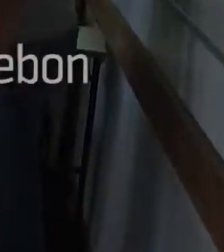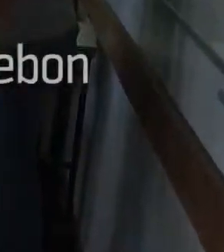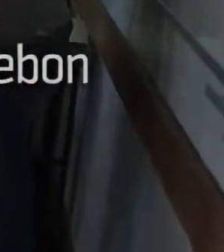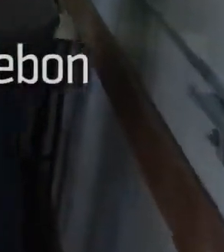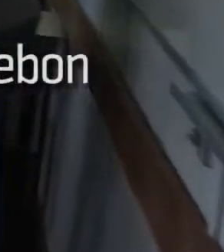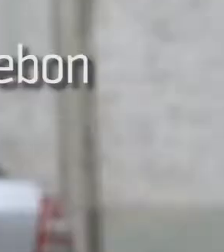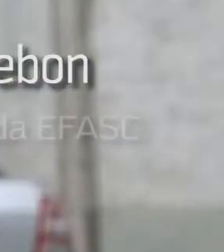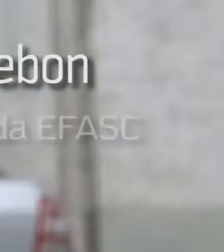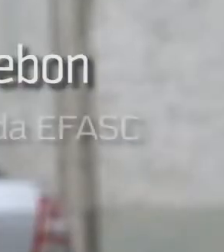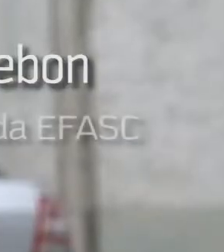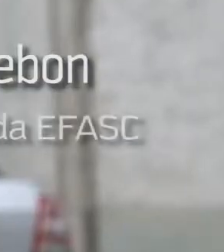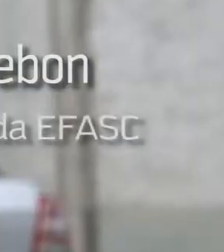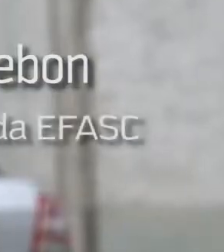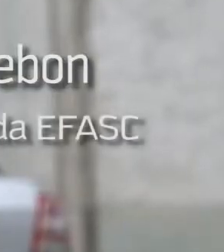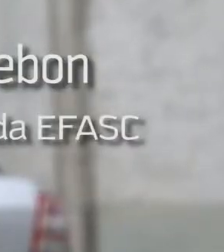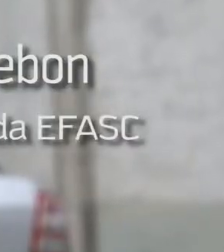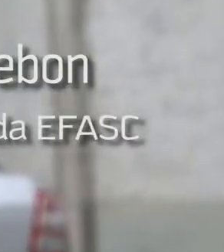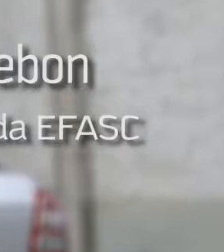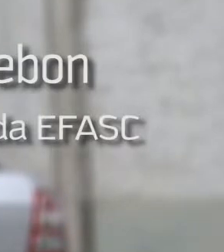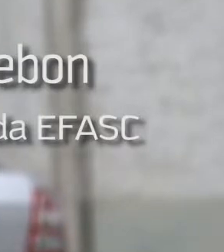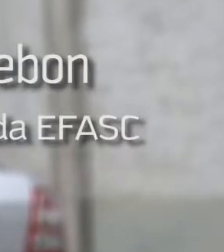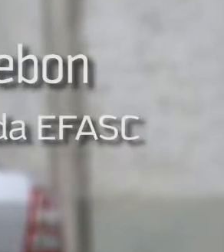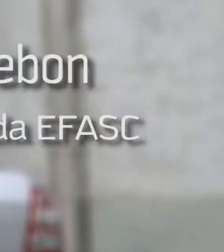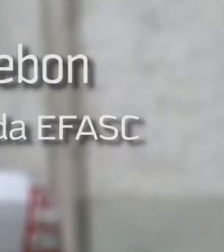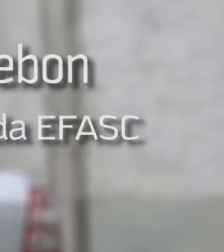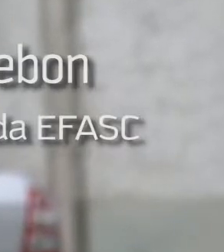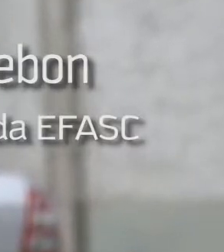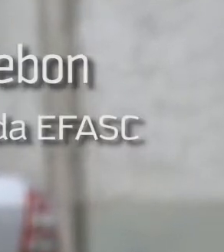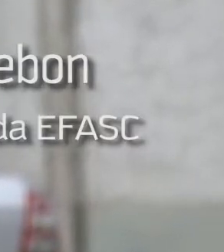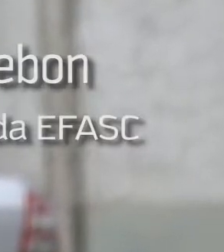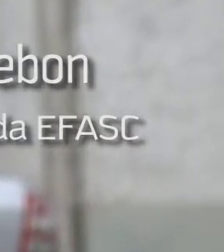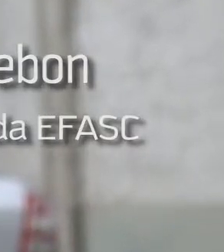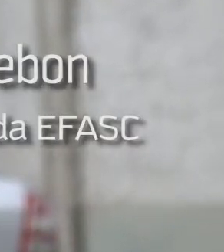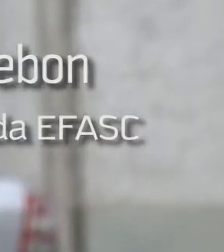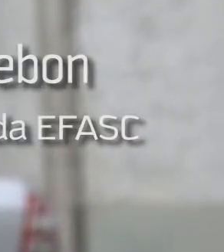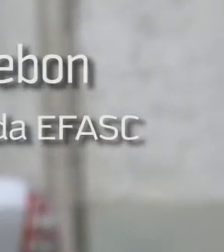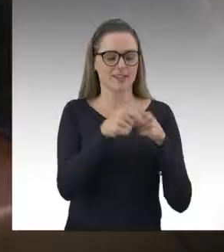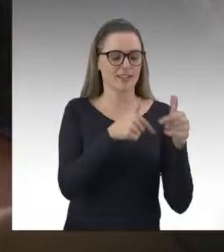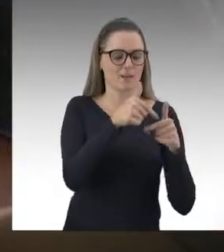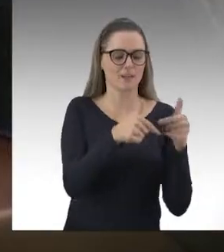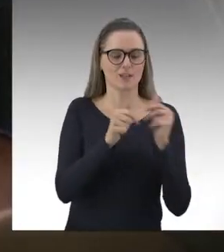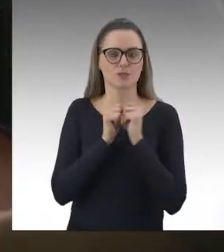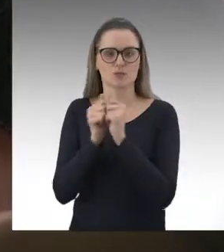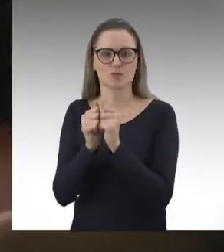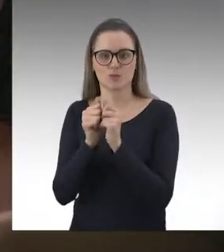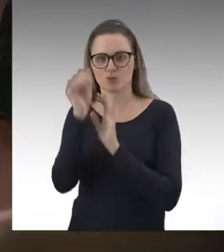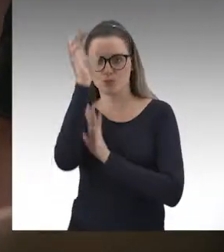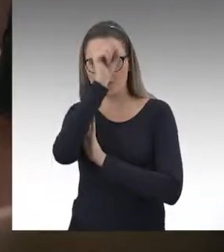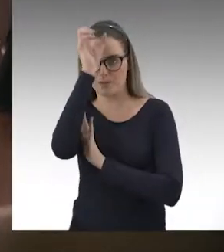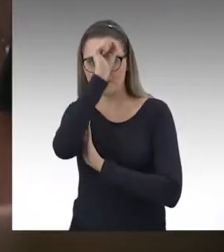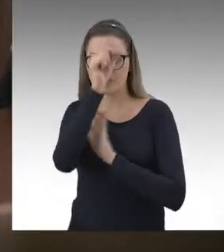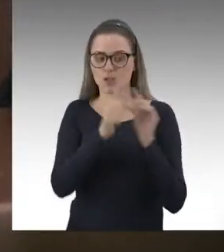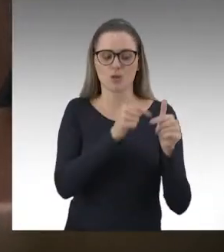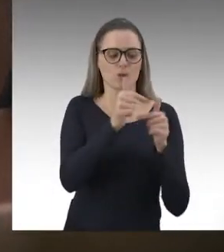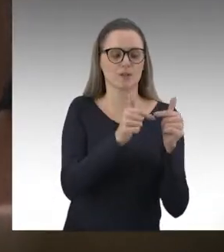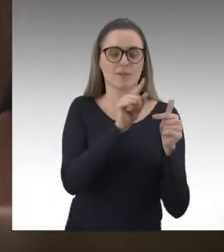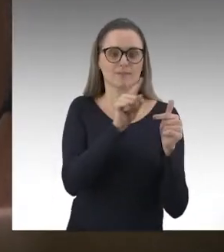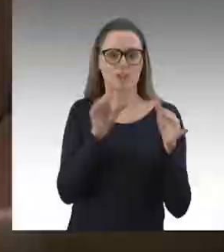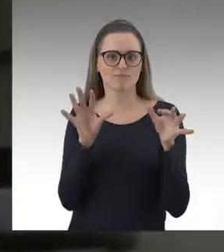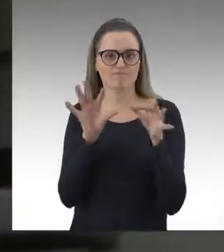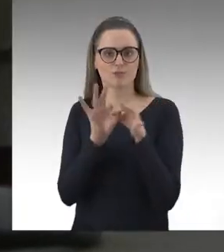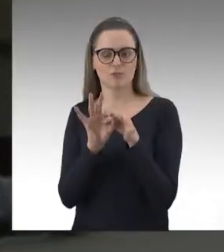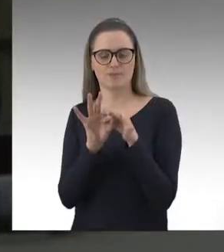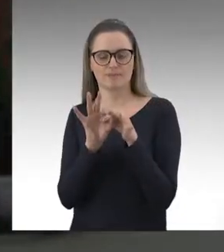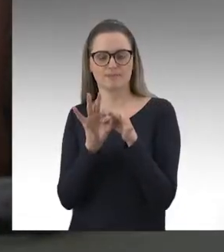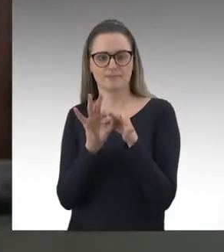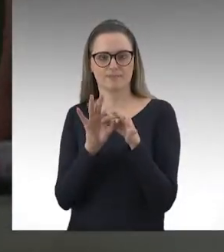aprendizagem. E muito o que se falta é associar um pouco o trabalho com a aprendizagem. Então, às vezes o trabalho não está ligado com